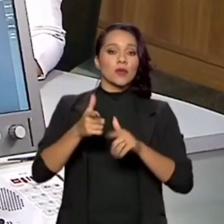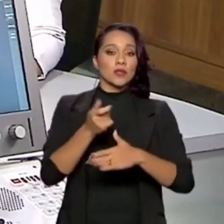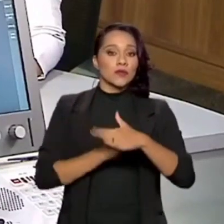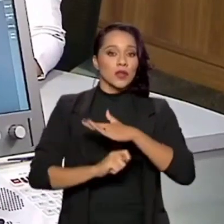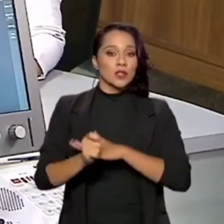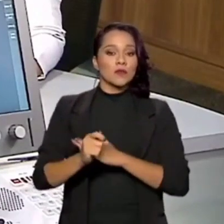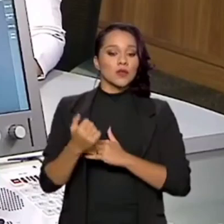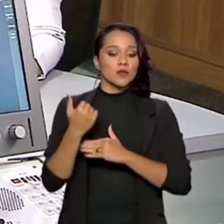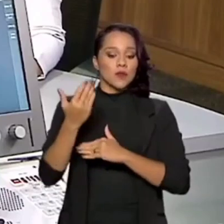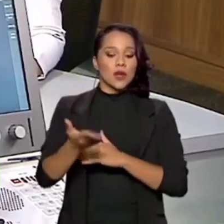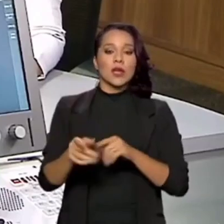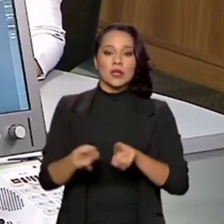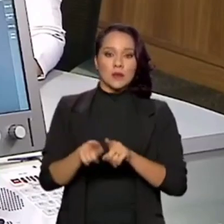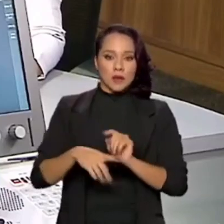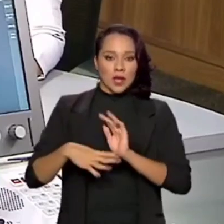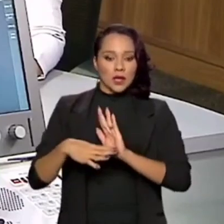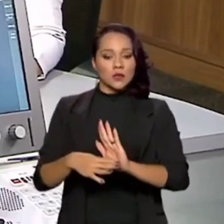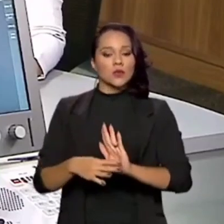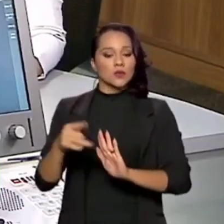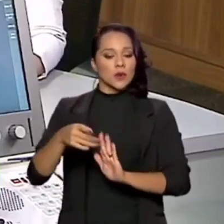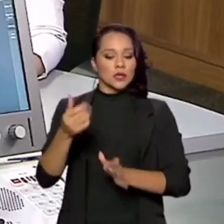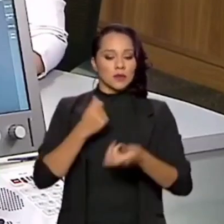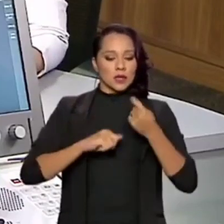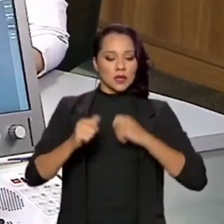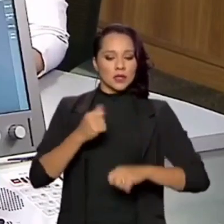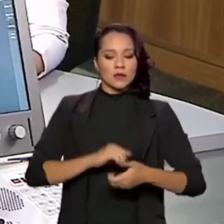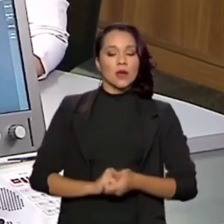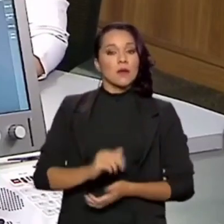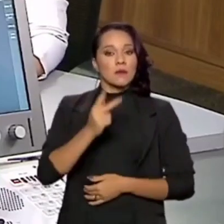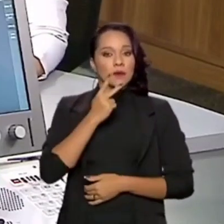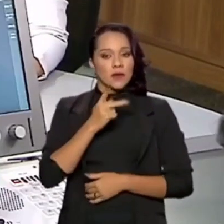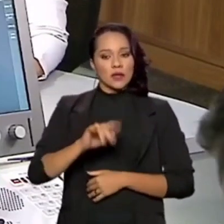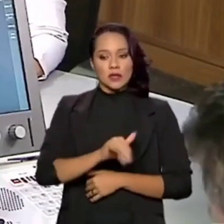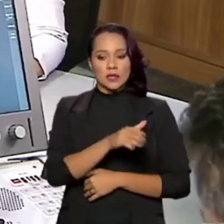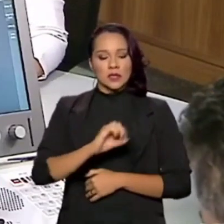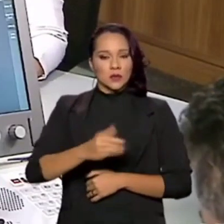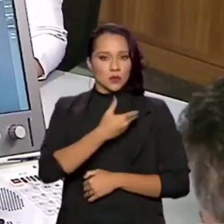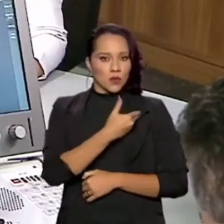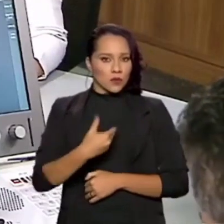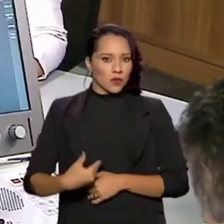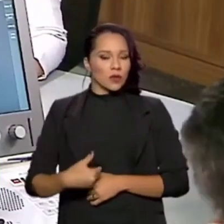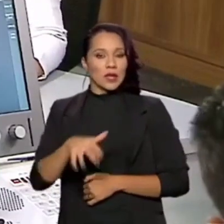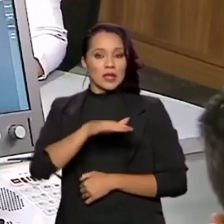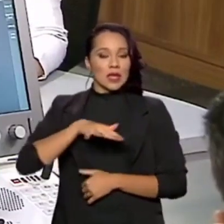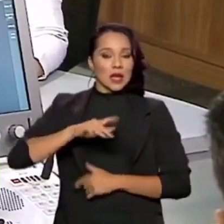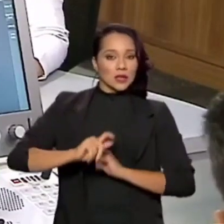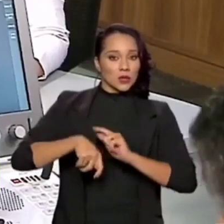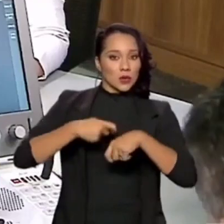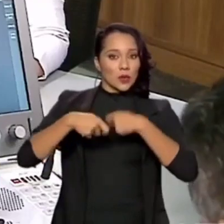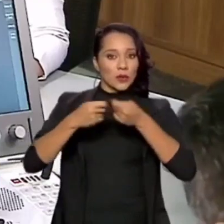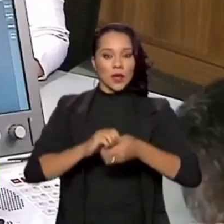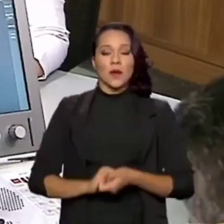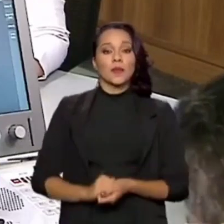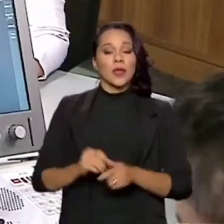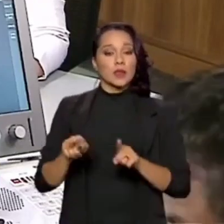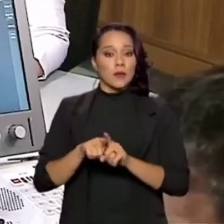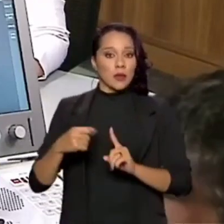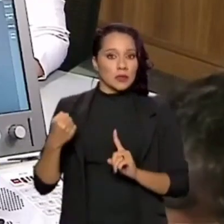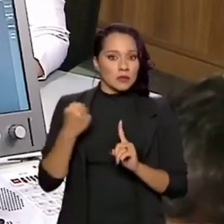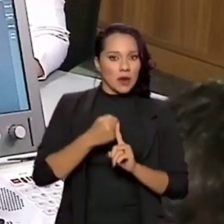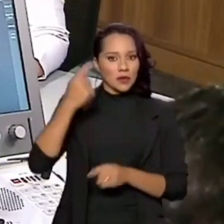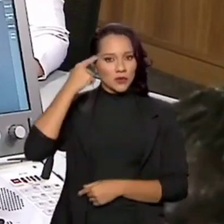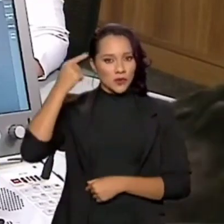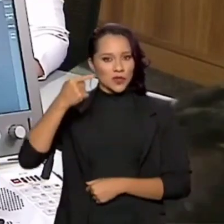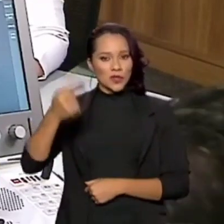investimentos externos também contribuem para estimativas. Para falar das ações do governo na área econômica e os impactos no